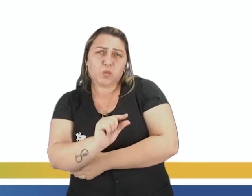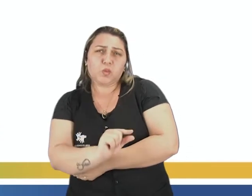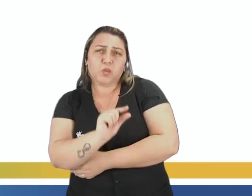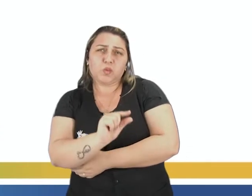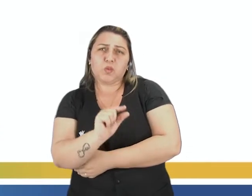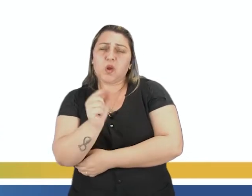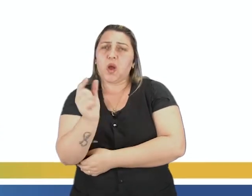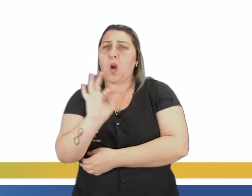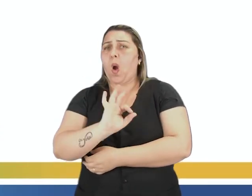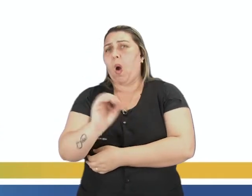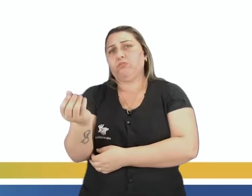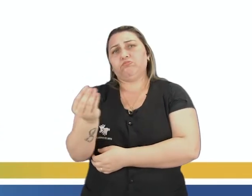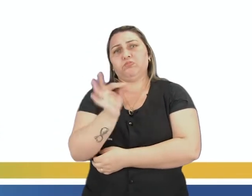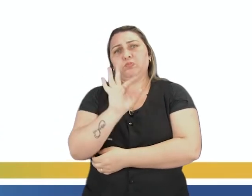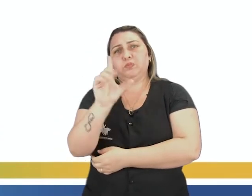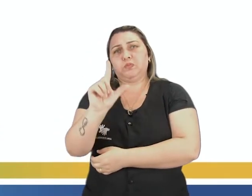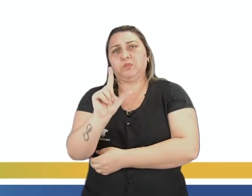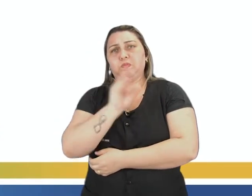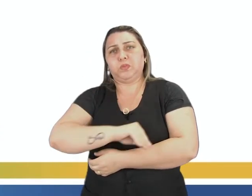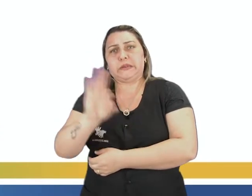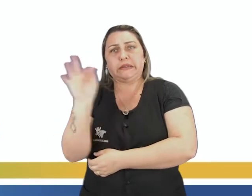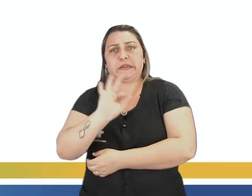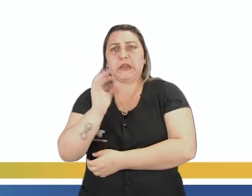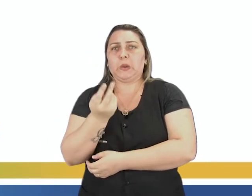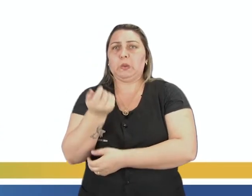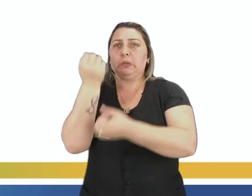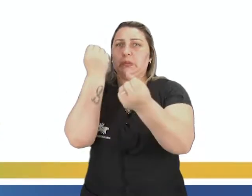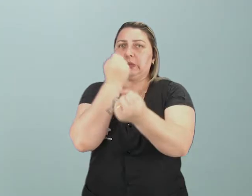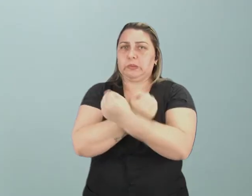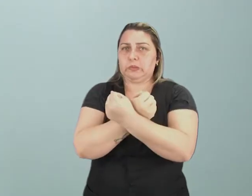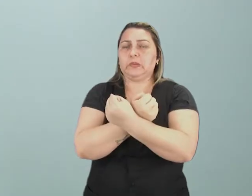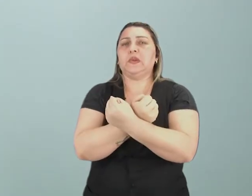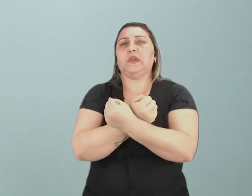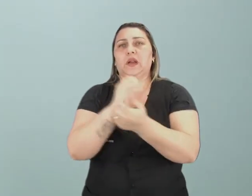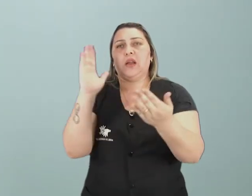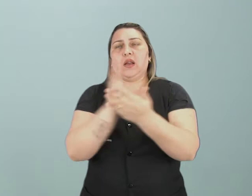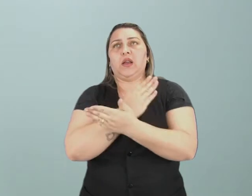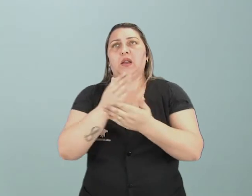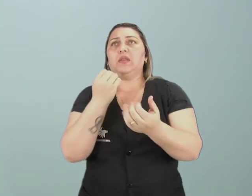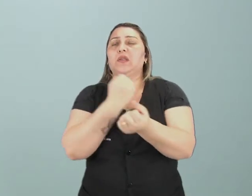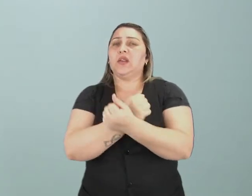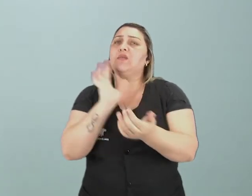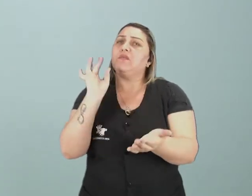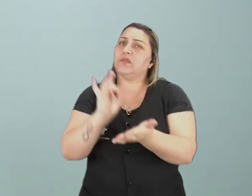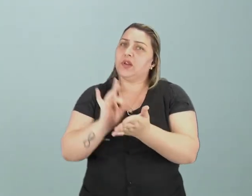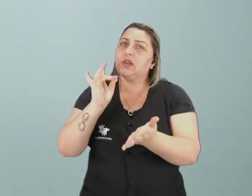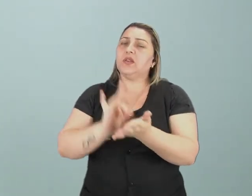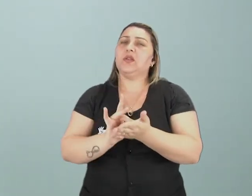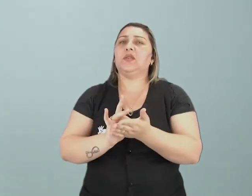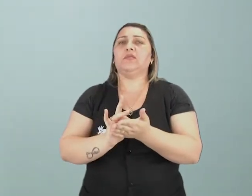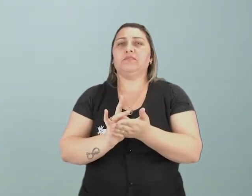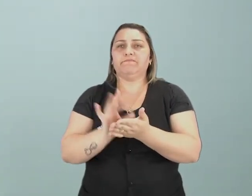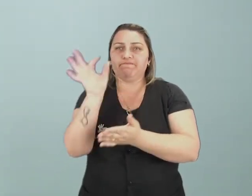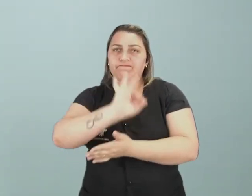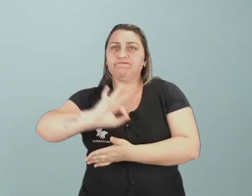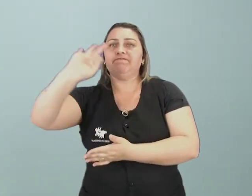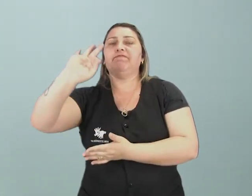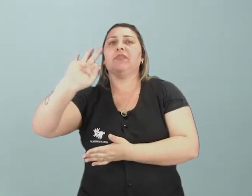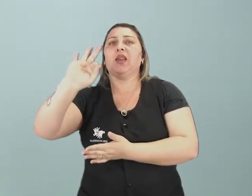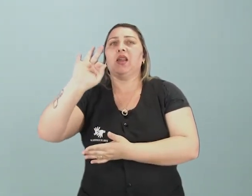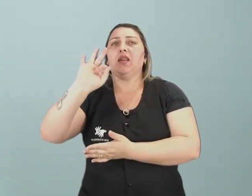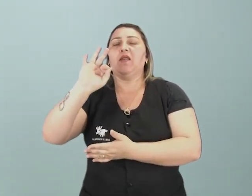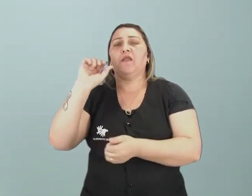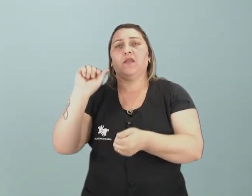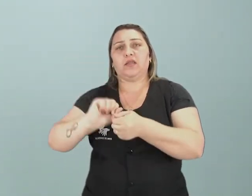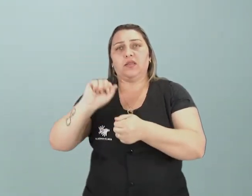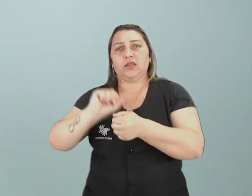ou nem recebendo quase que nada, quase um regime de escravidão, muitas vezes até de escravidão mesmo, era um absurdo, né,